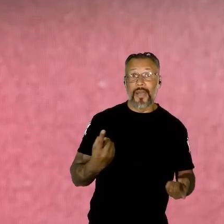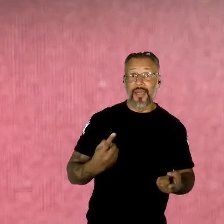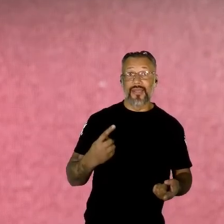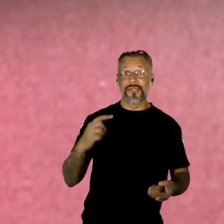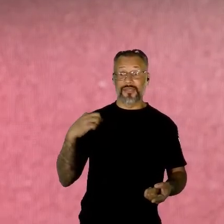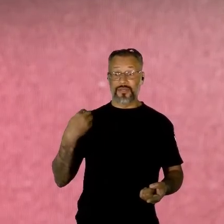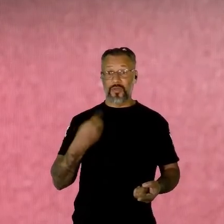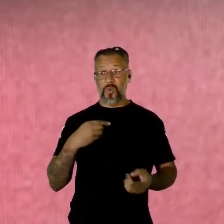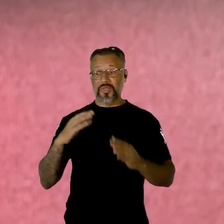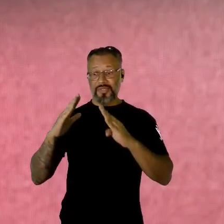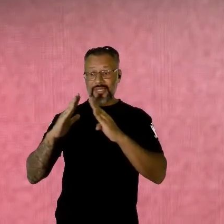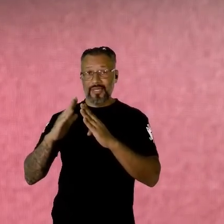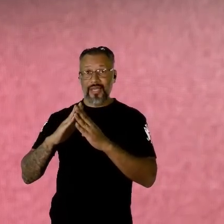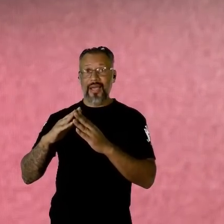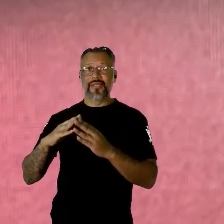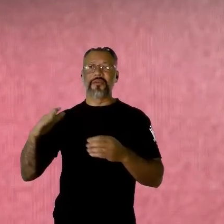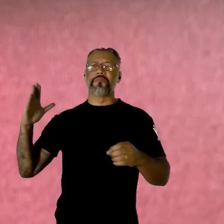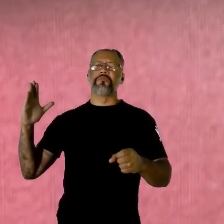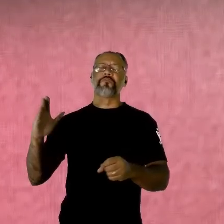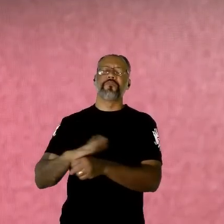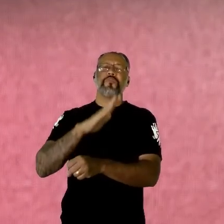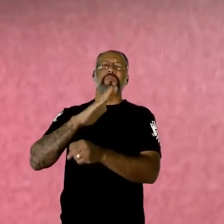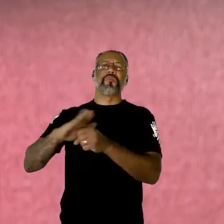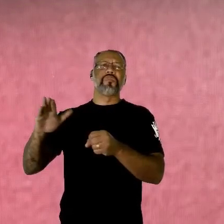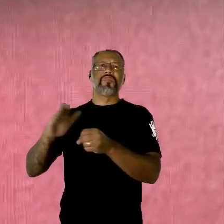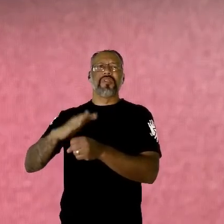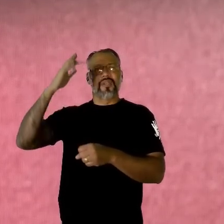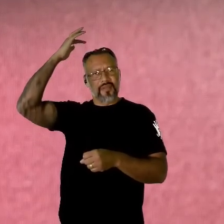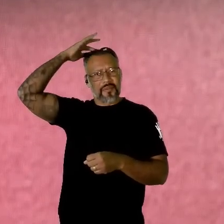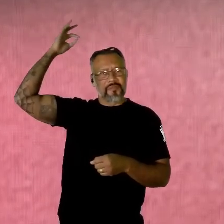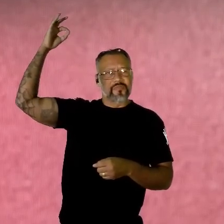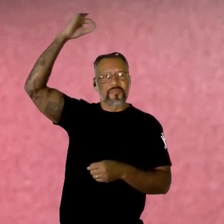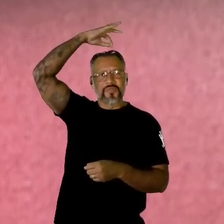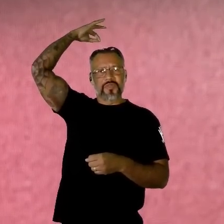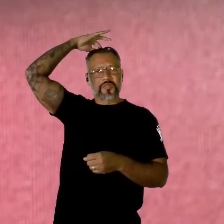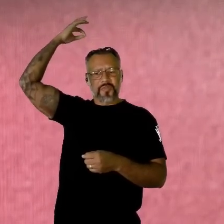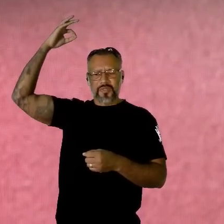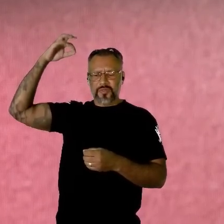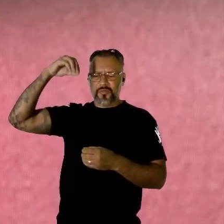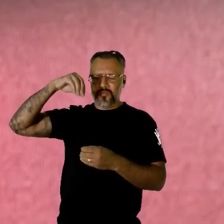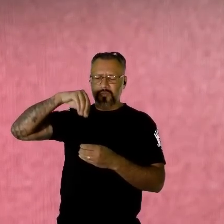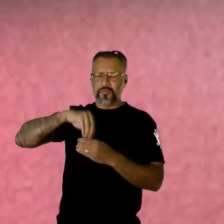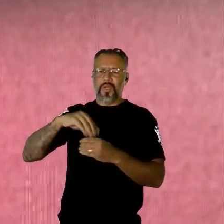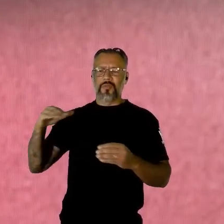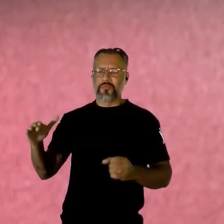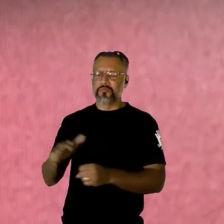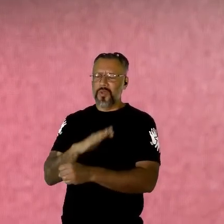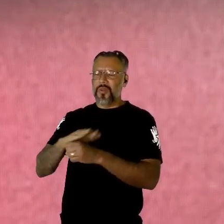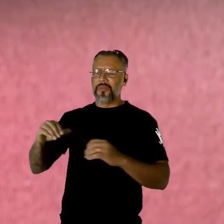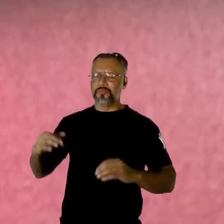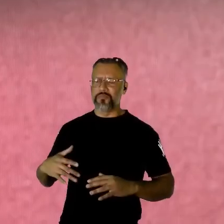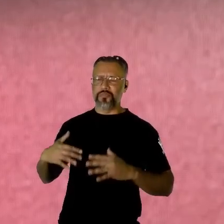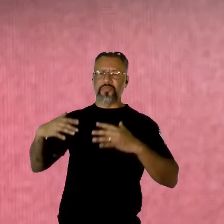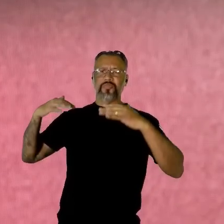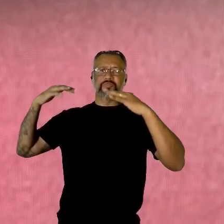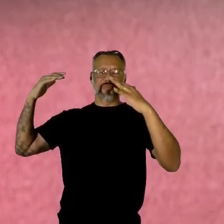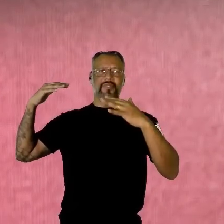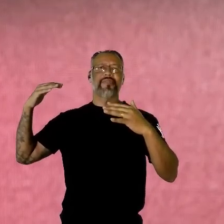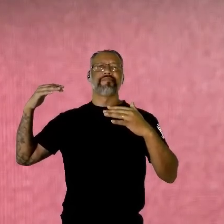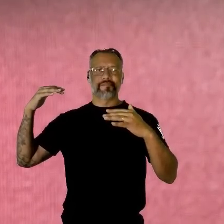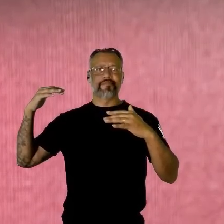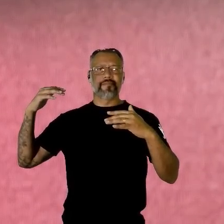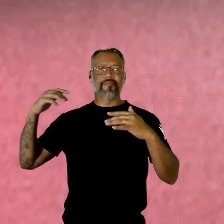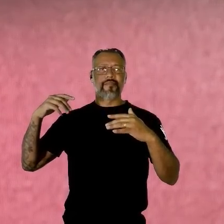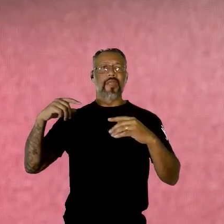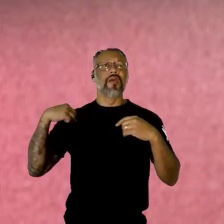uma escolha diária de dizer eu sou um templo mas sou um templo cheio do que raiva pode não do